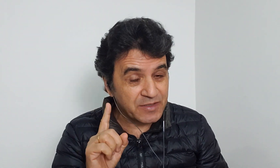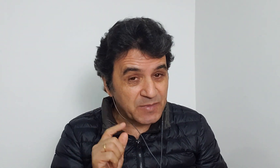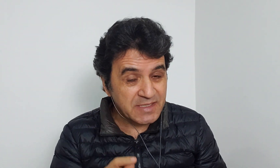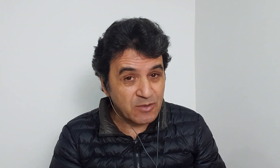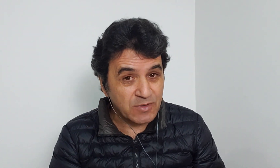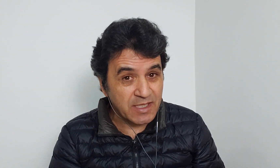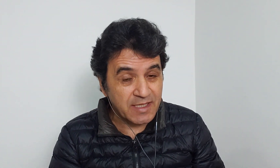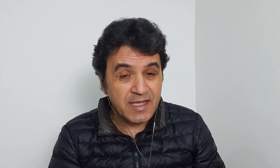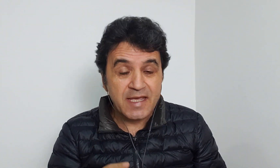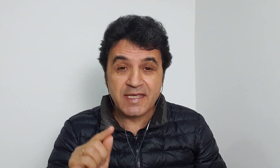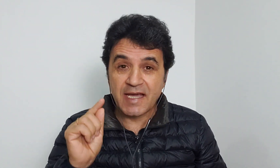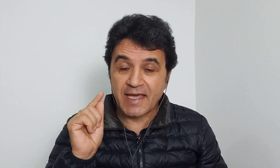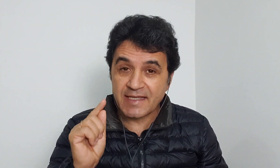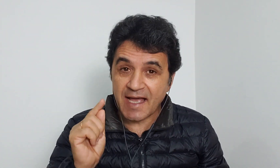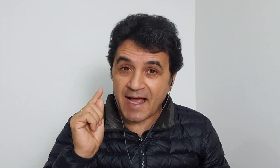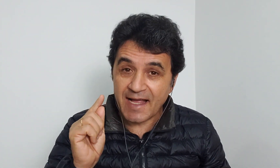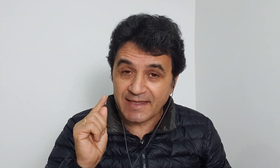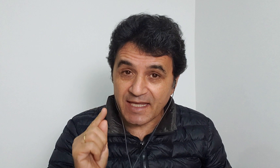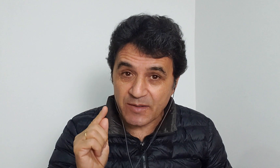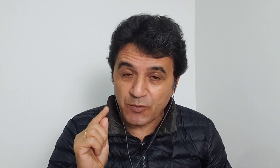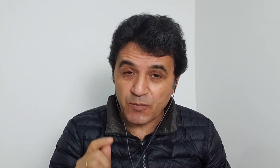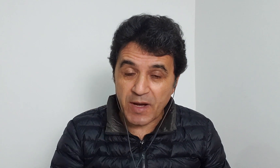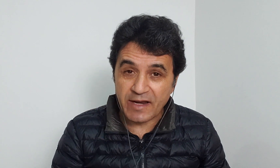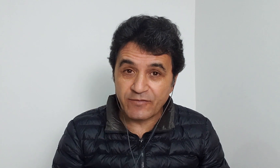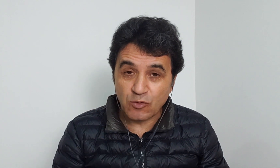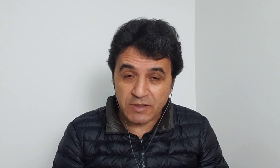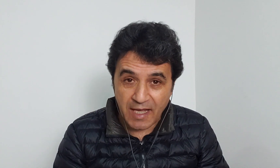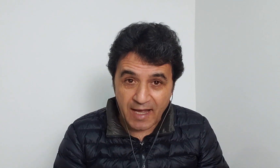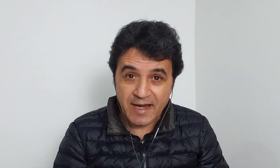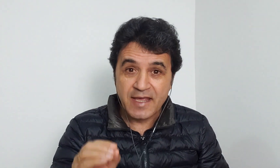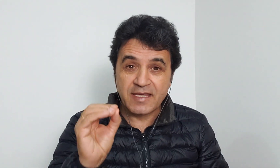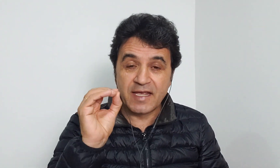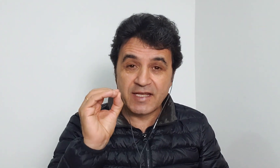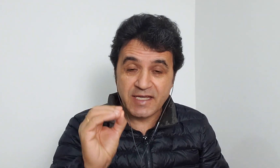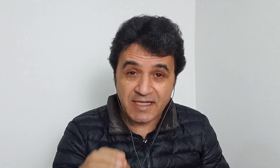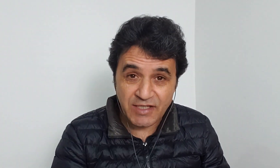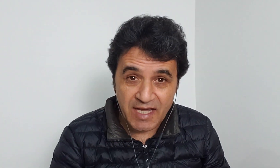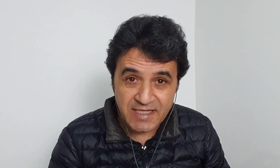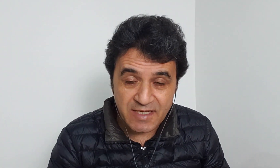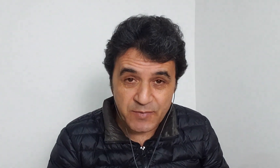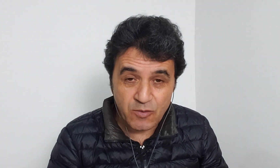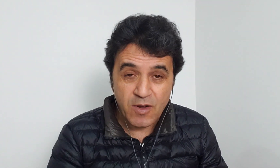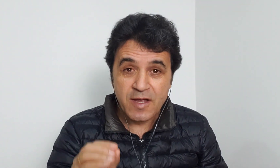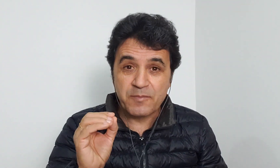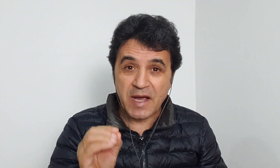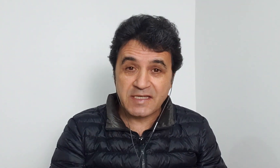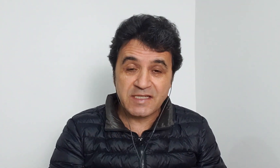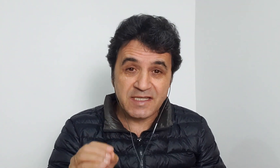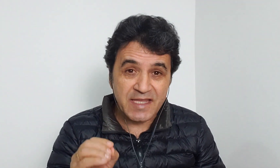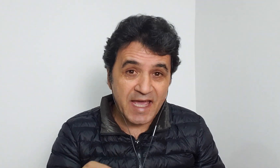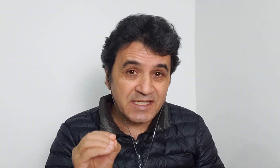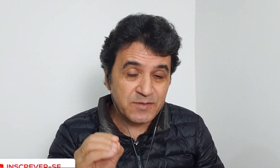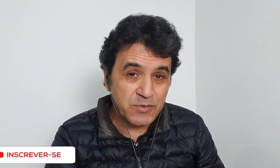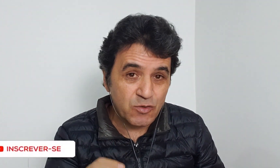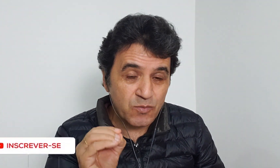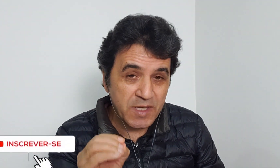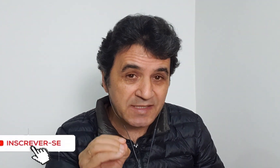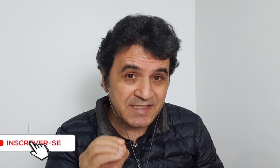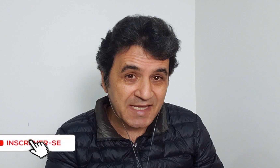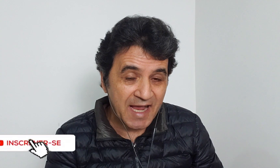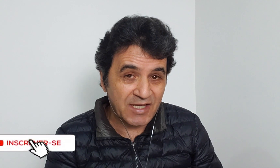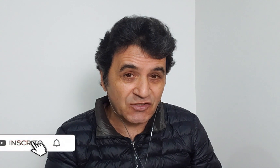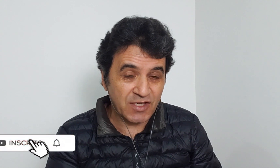a afirmação dele que ainda há tempo para voltar, que ele já recebeu mais de 10